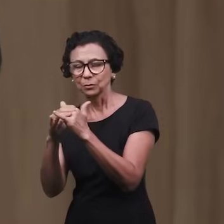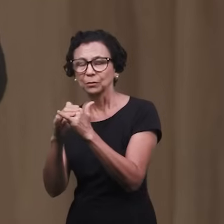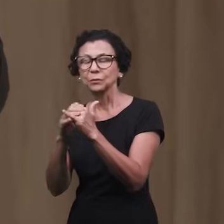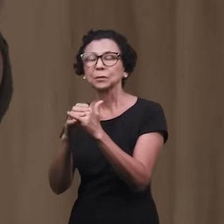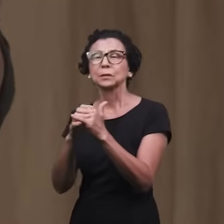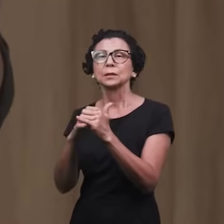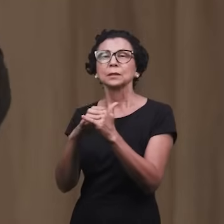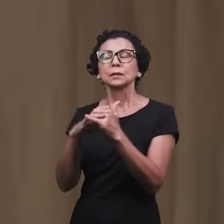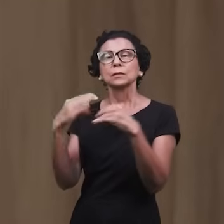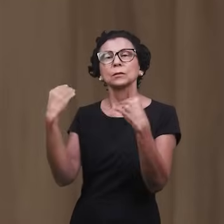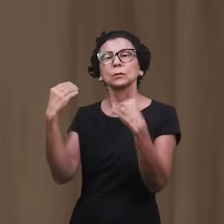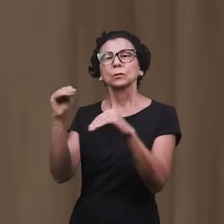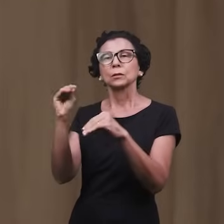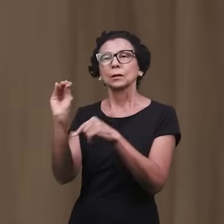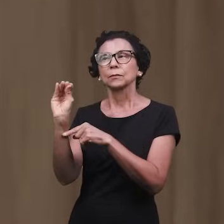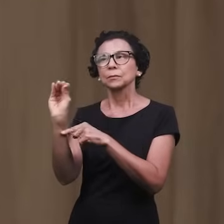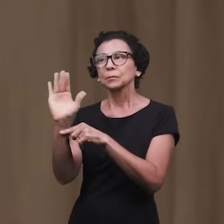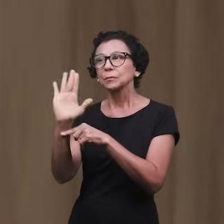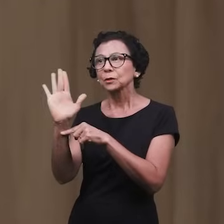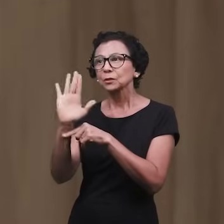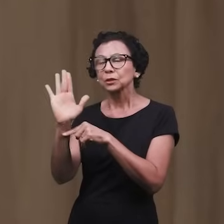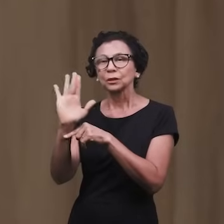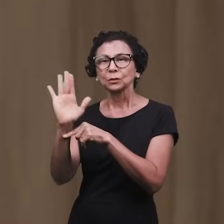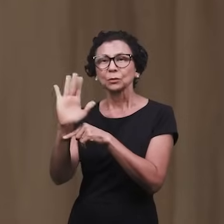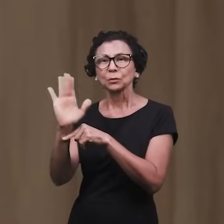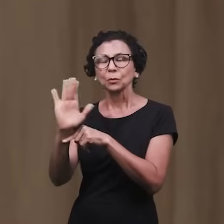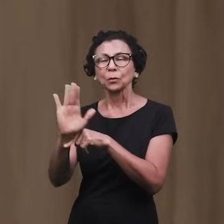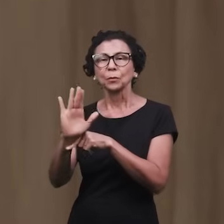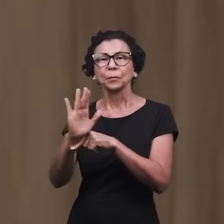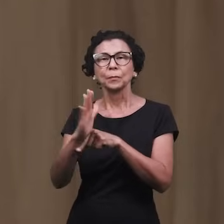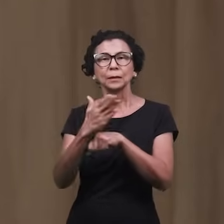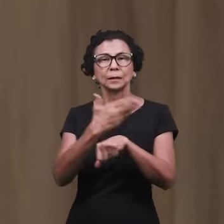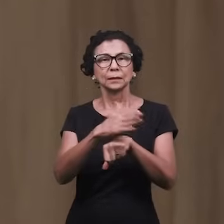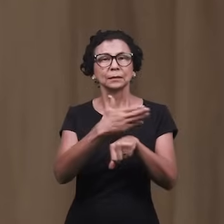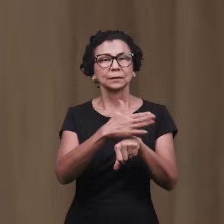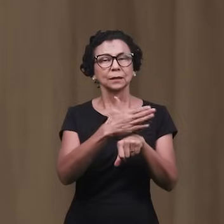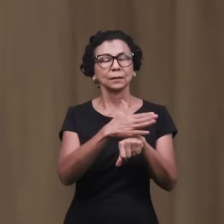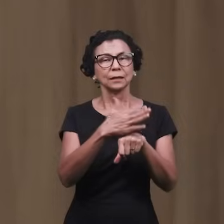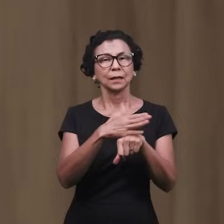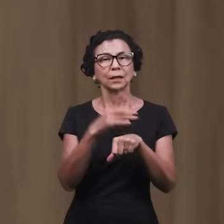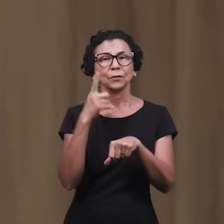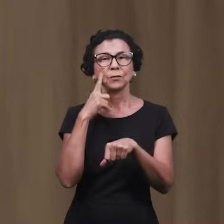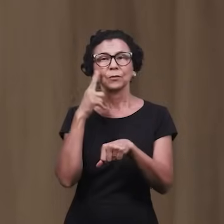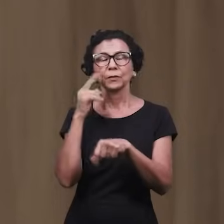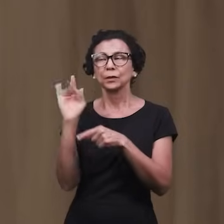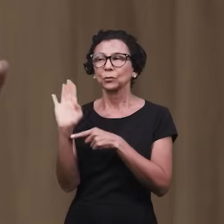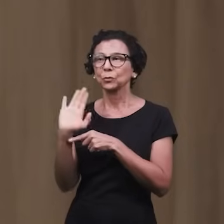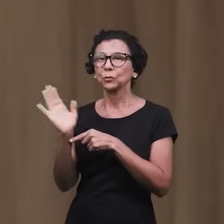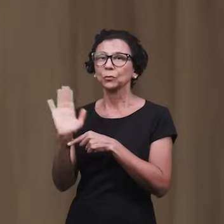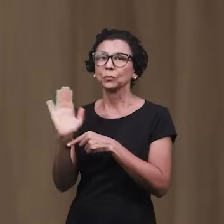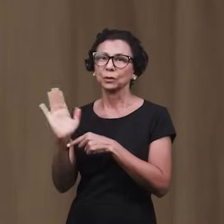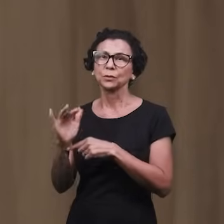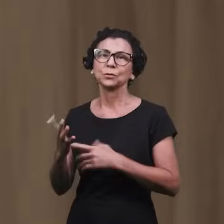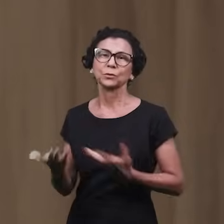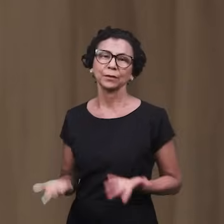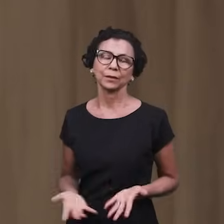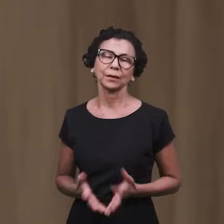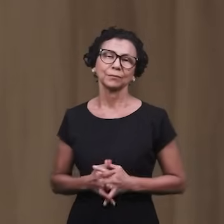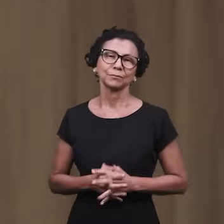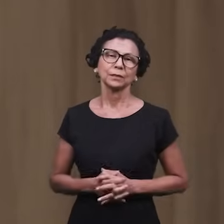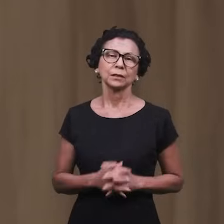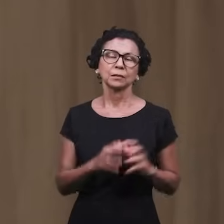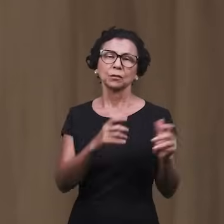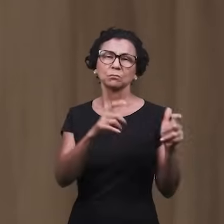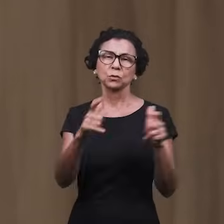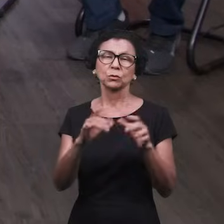no projetor da igreja, para eles ensaiarem as cordas com aqueles vídeos, porque lá eles não tinham muitos recursos, então